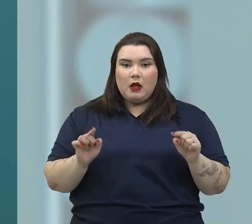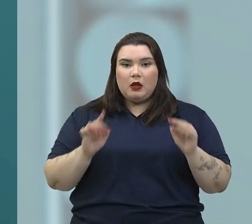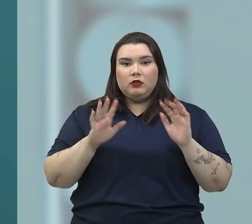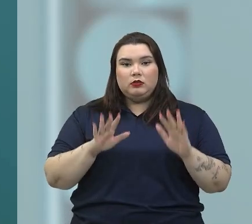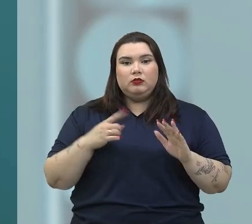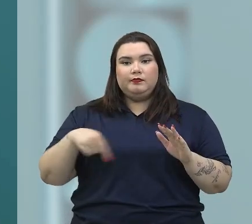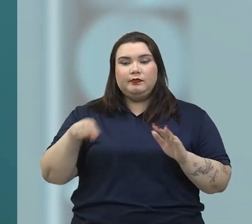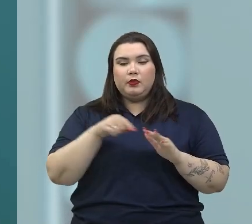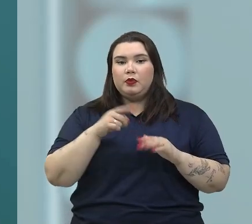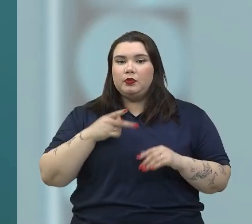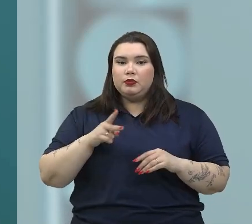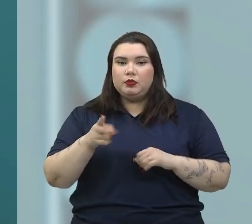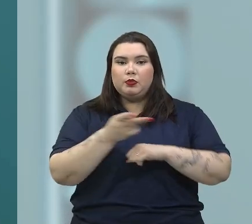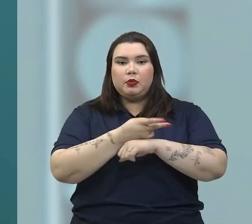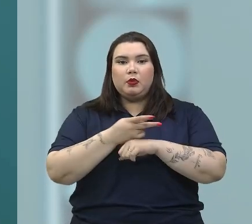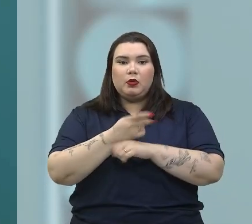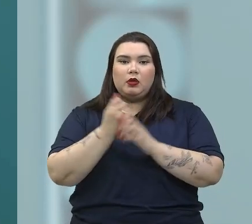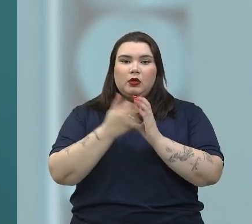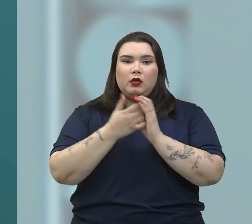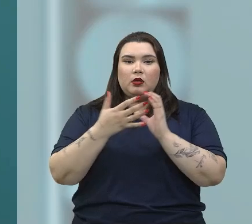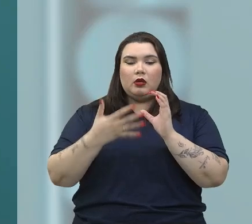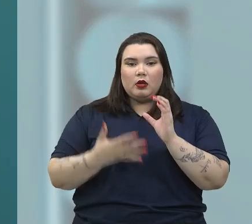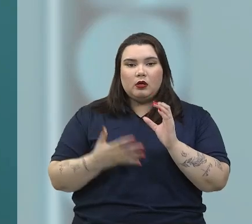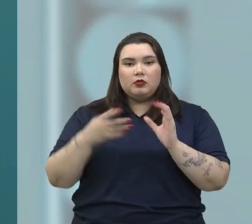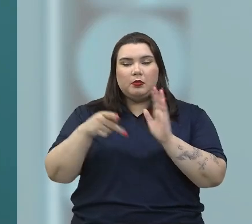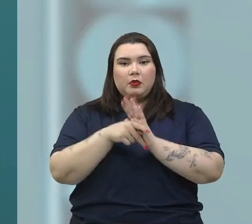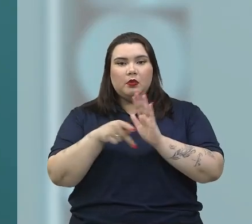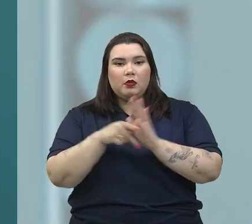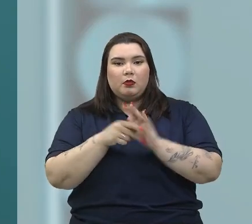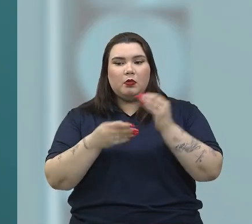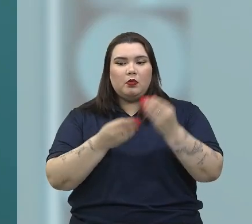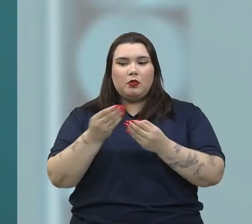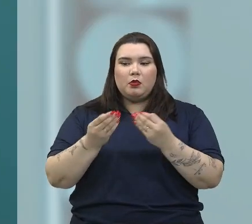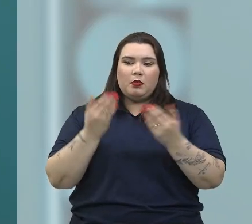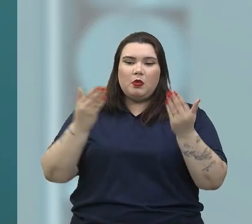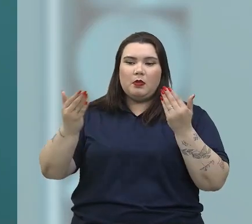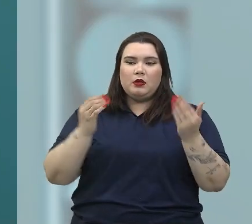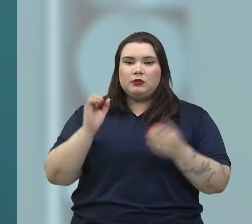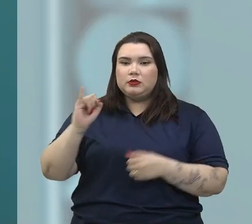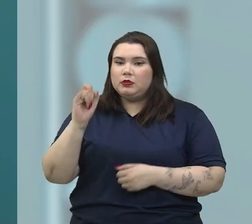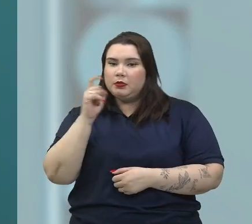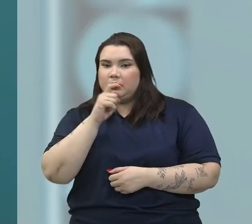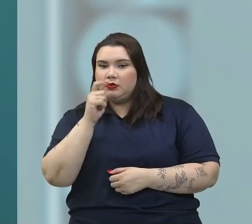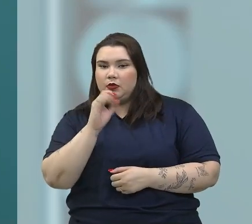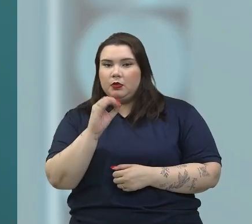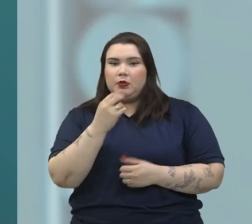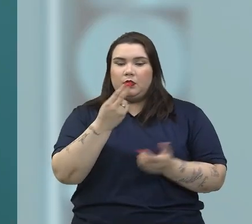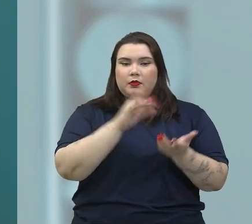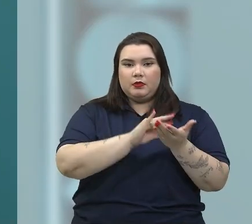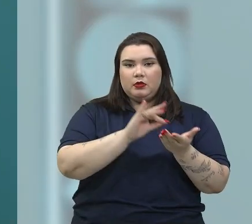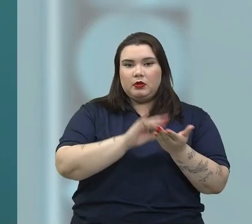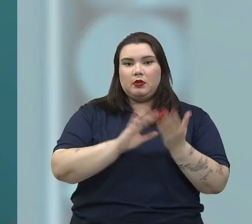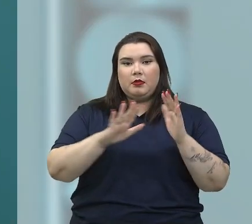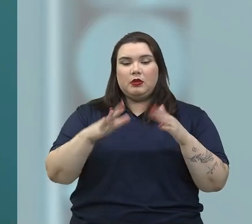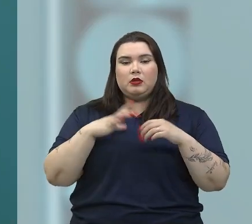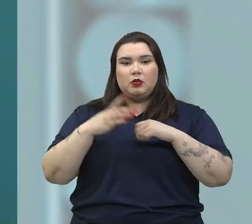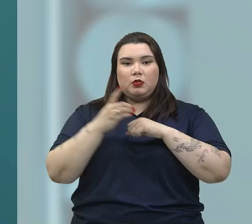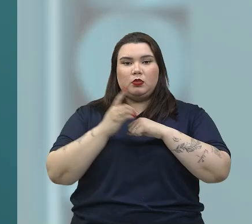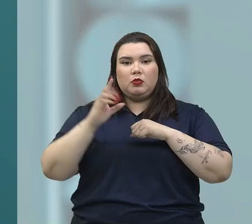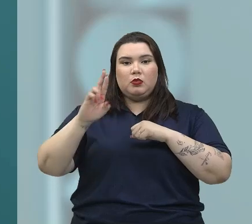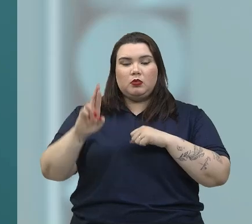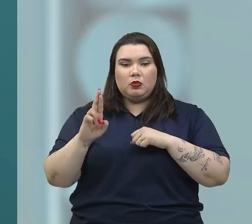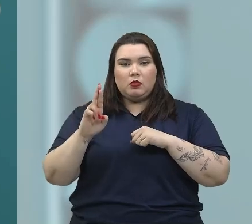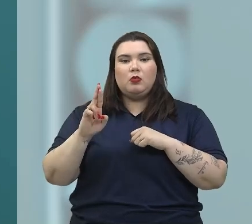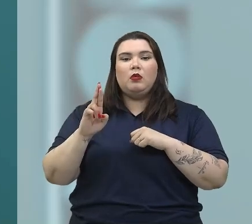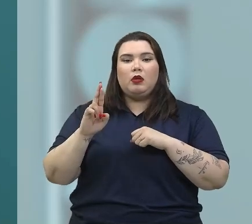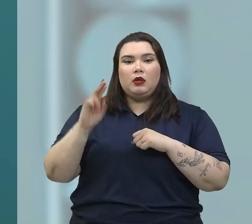de conferir aspectos fictícios para a realidade, segundo a doutora em teoria literária